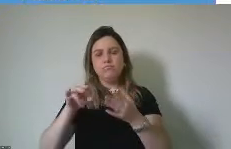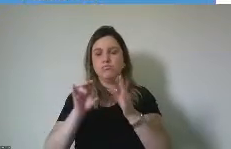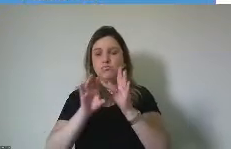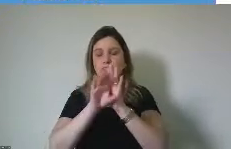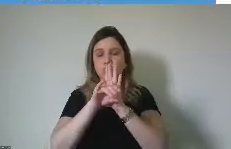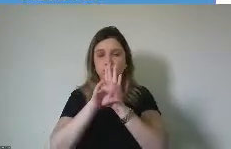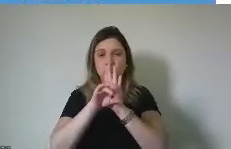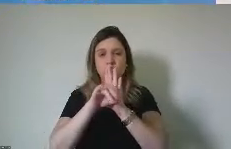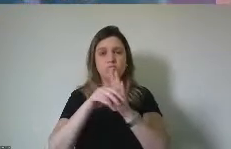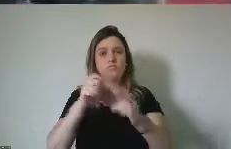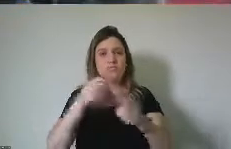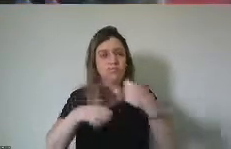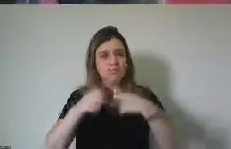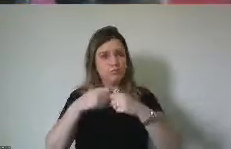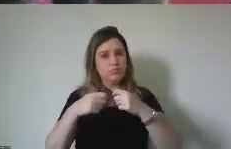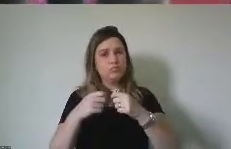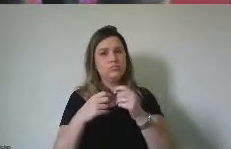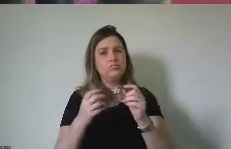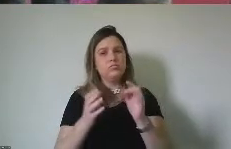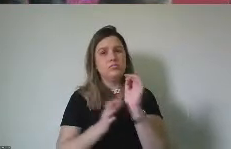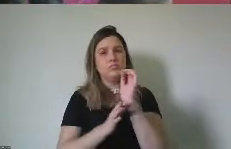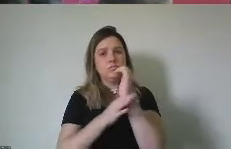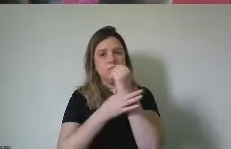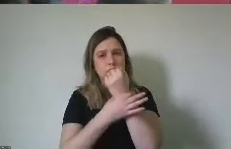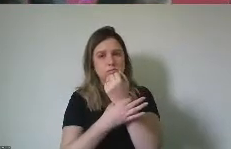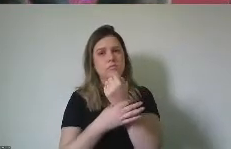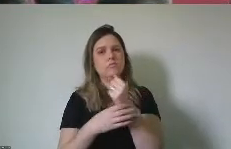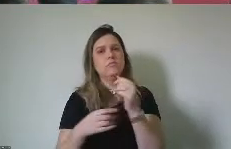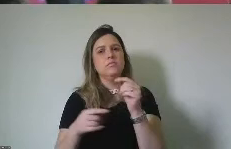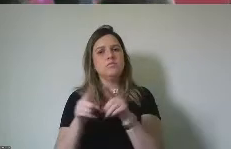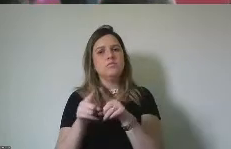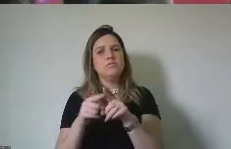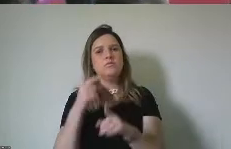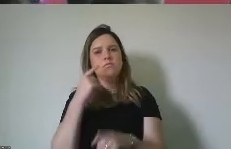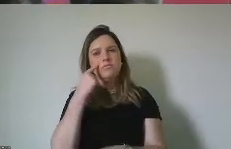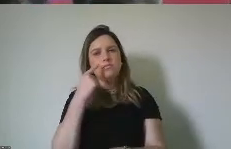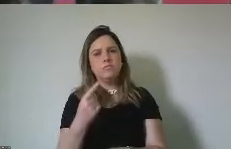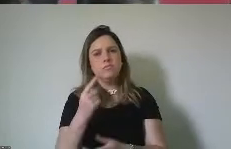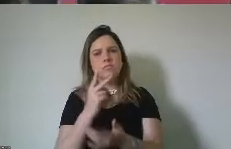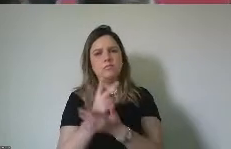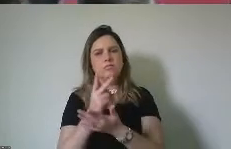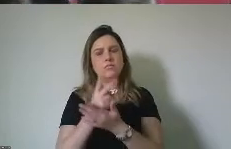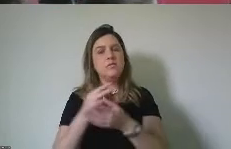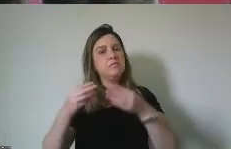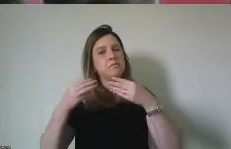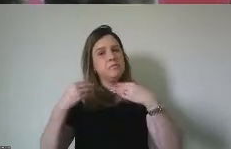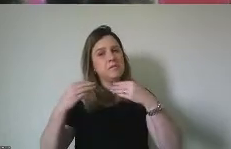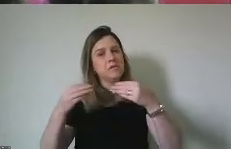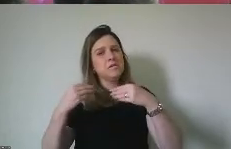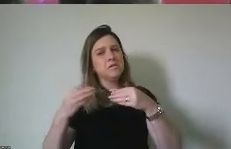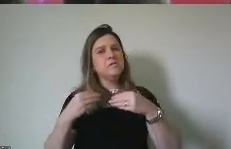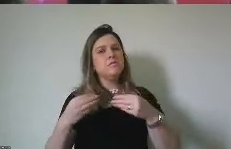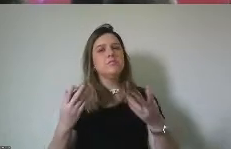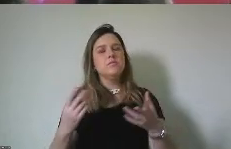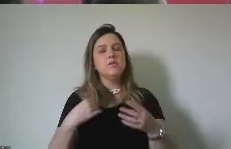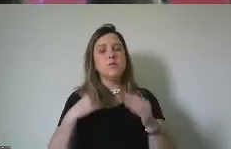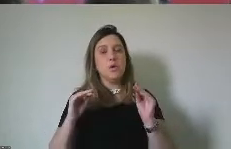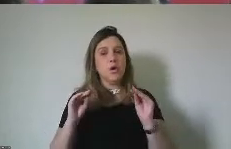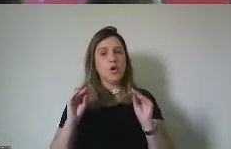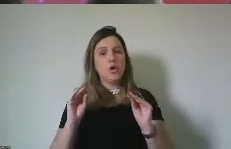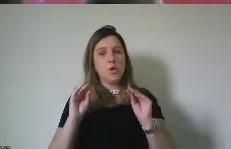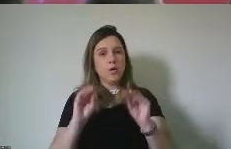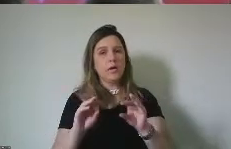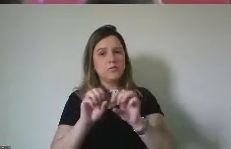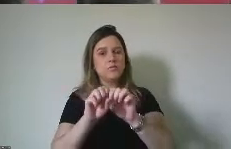transformadoras capacitores reatores tudo mais a gente tem mecanismos flexíveis que estão sendo colocados no sistema como